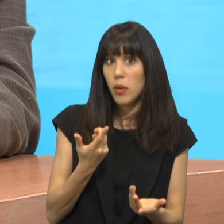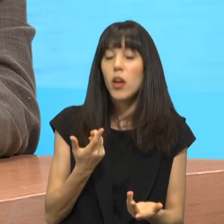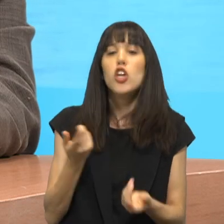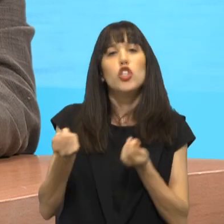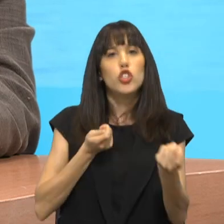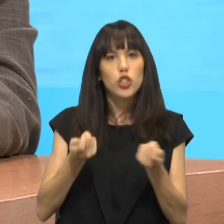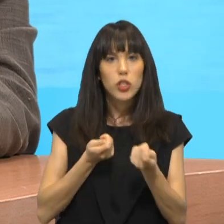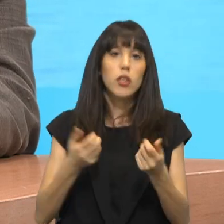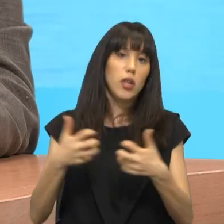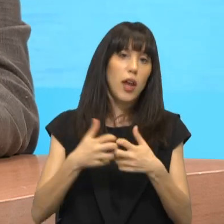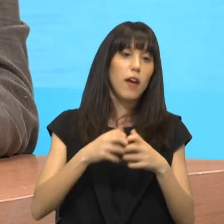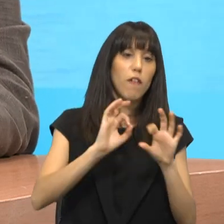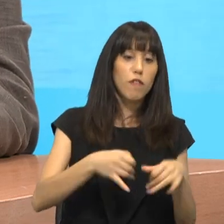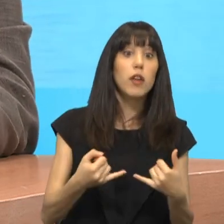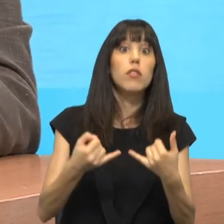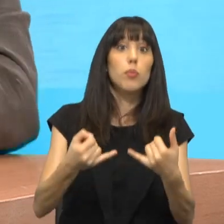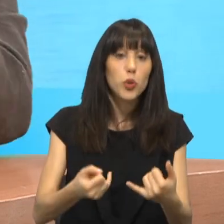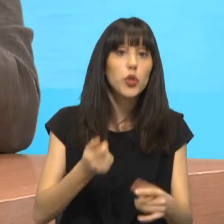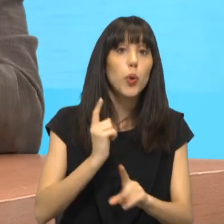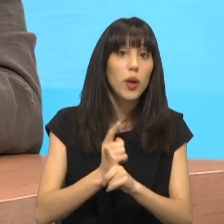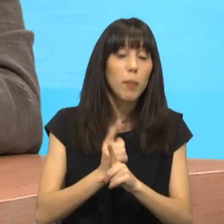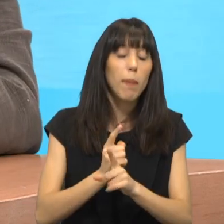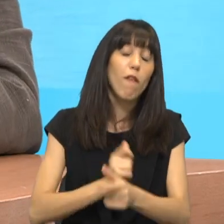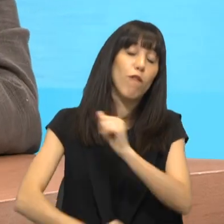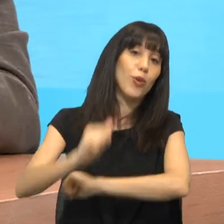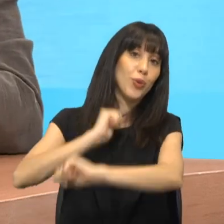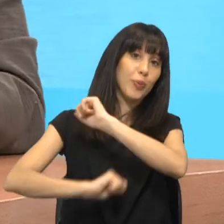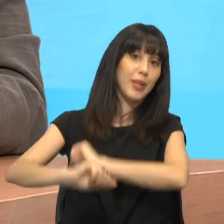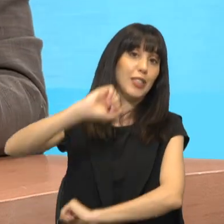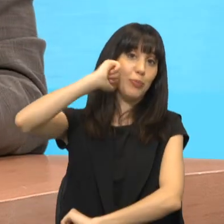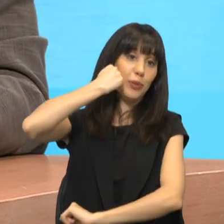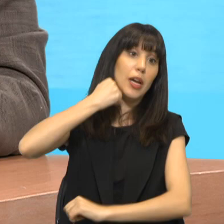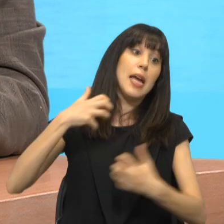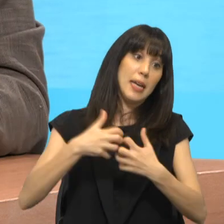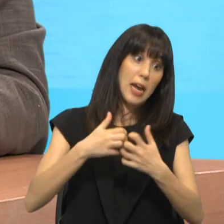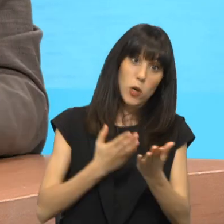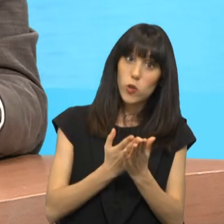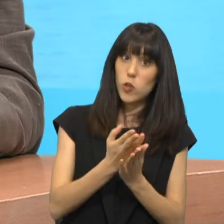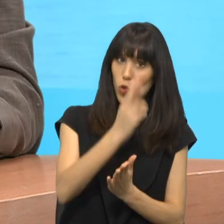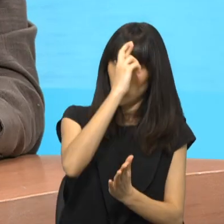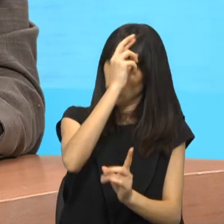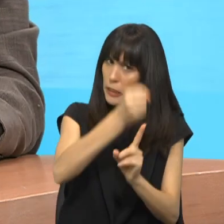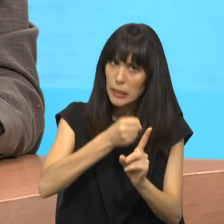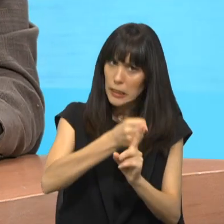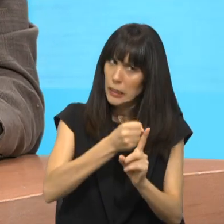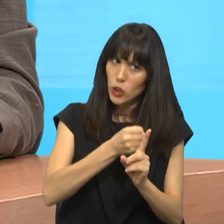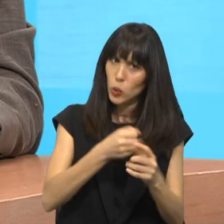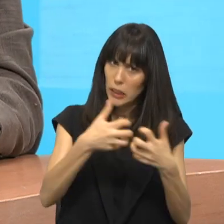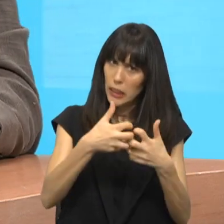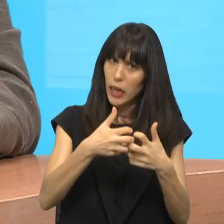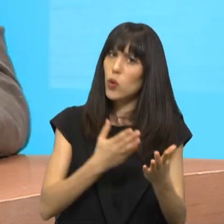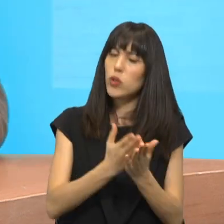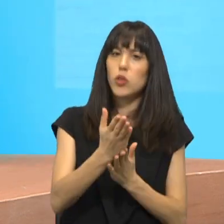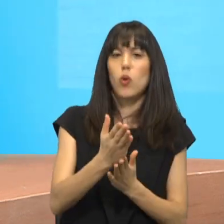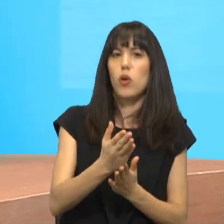a questão do fim da guerra, acabou por se inverter e foi o manter da guerra a todo o custo, renunciando a qualquer